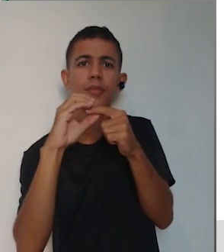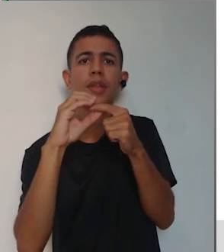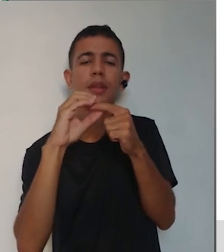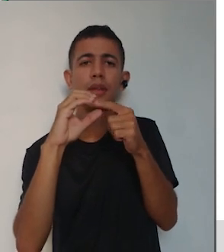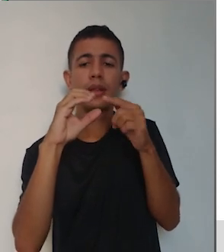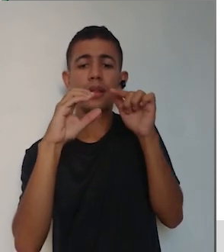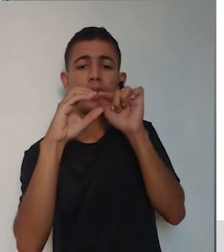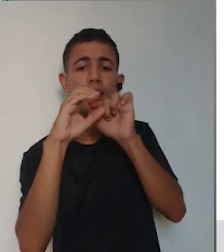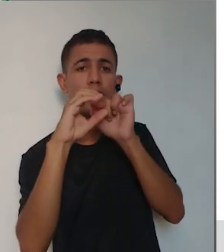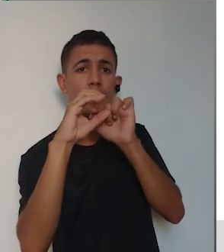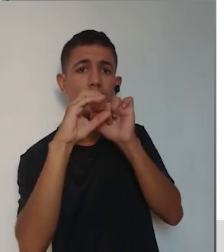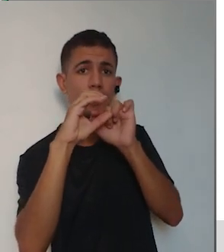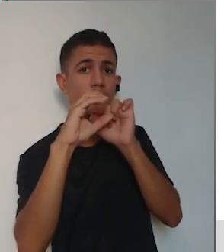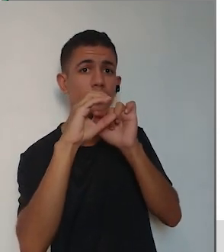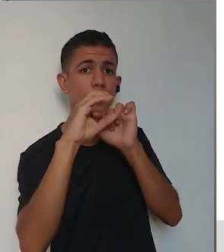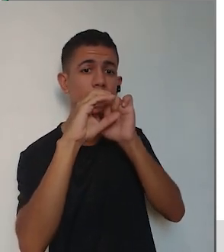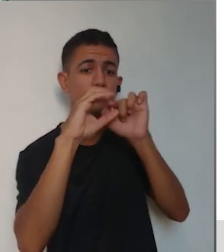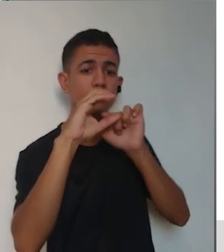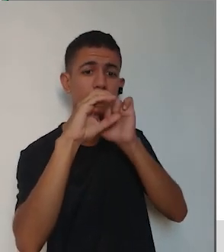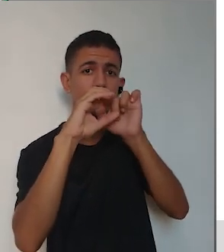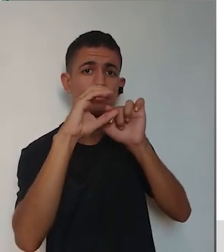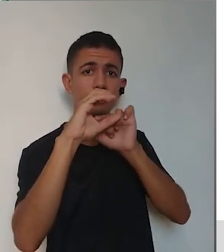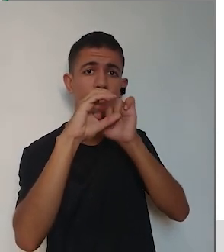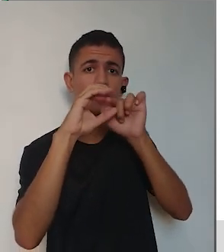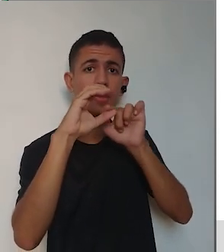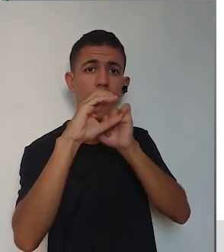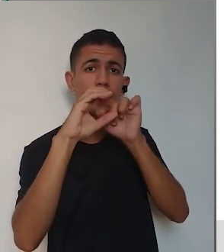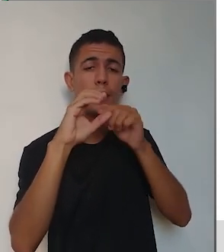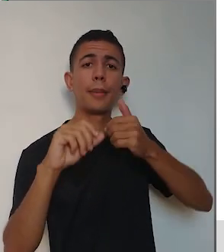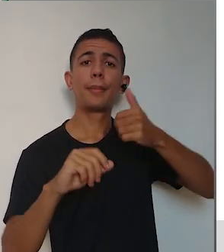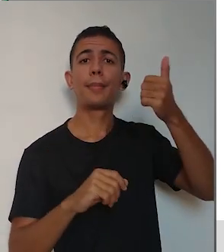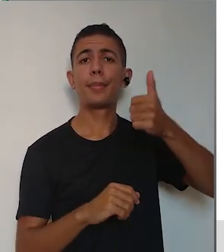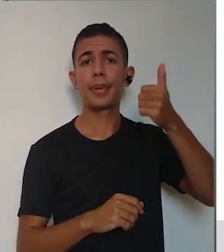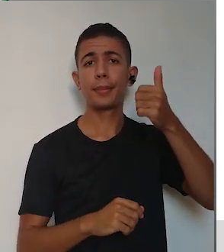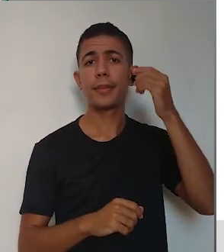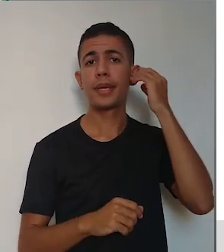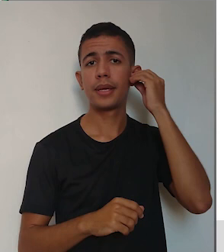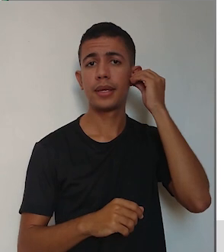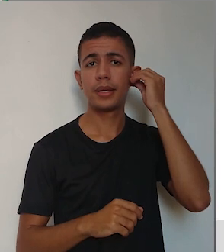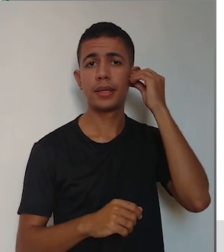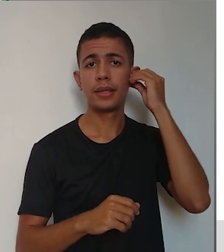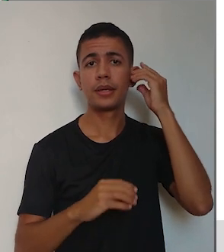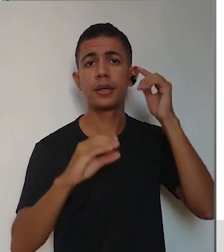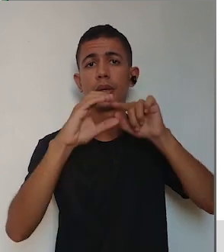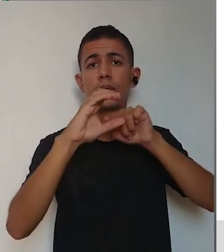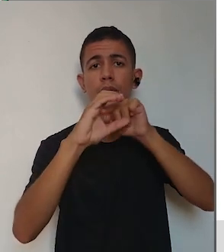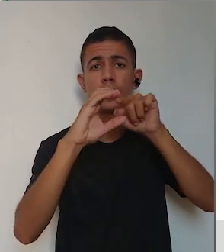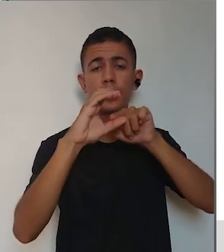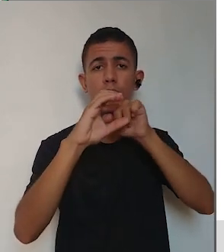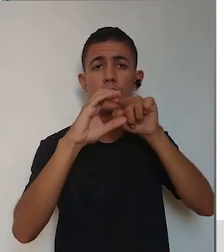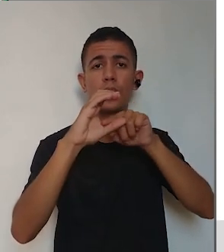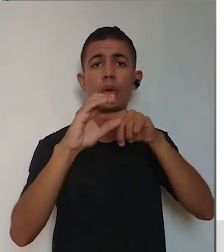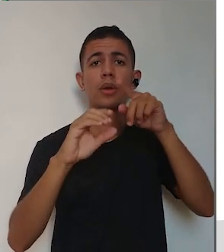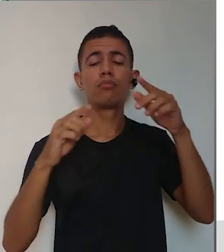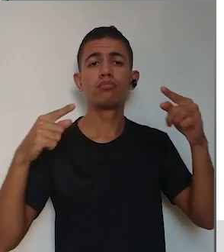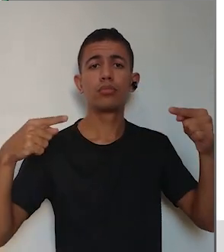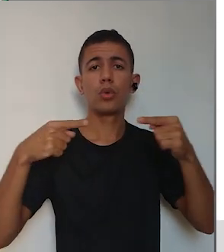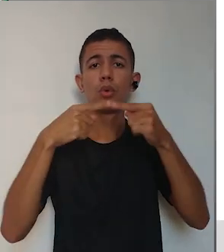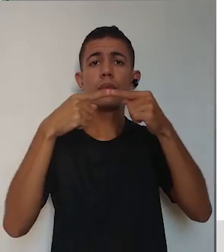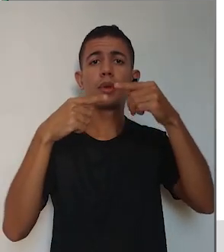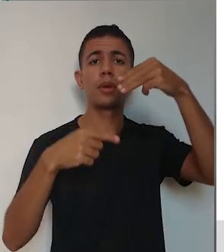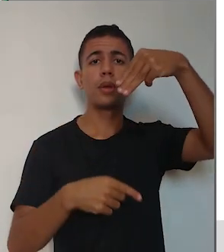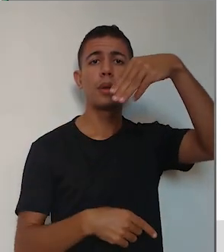O cálcio no interior da célula, em primeira etapa, será ligado à